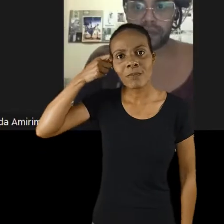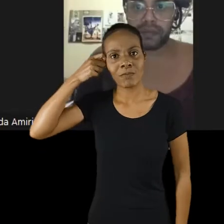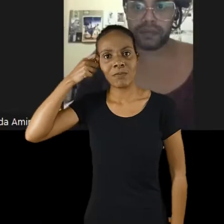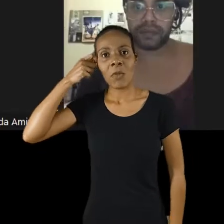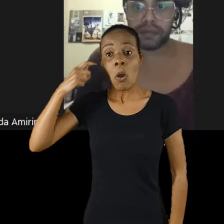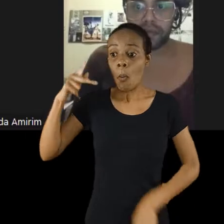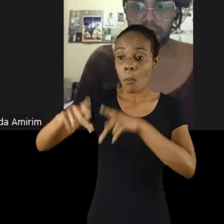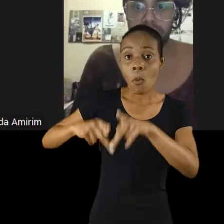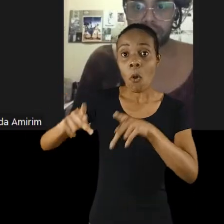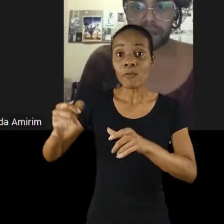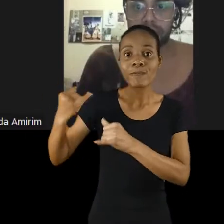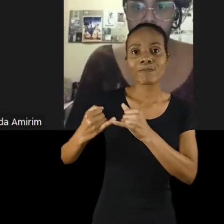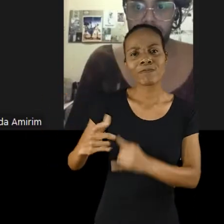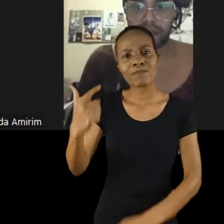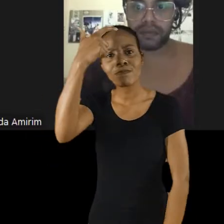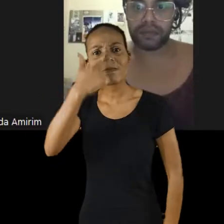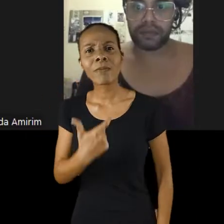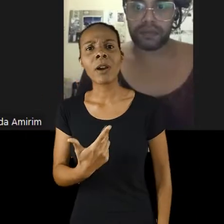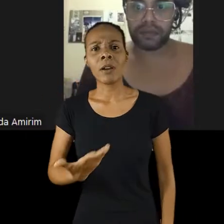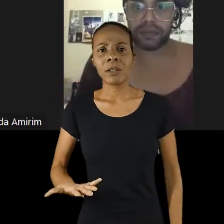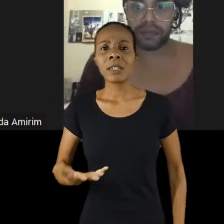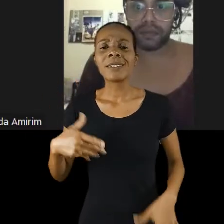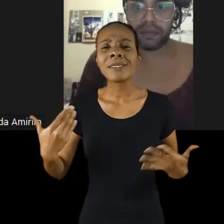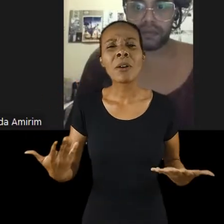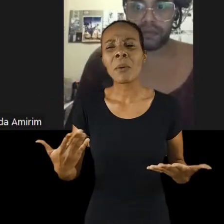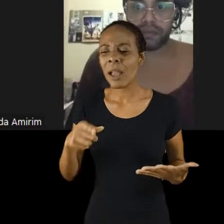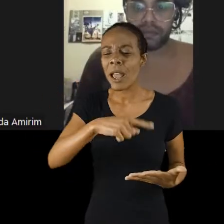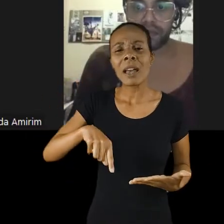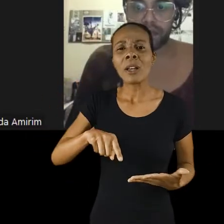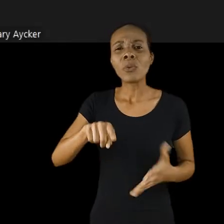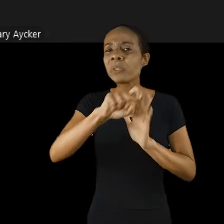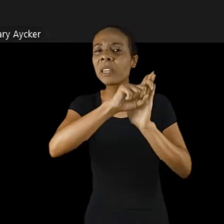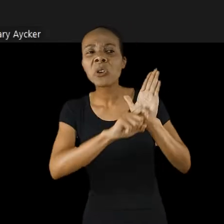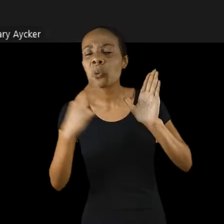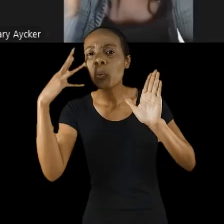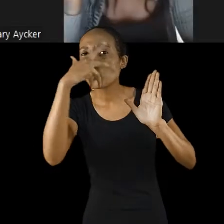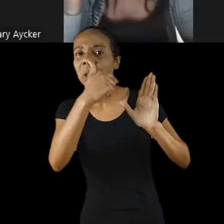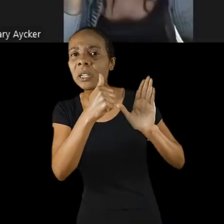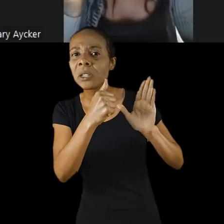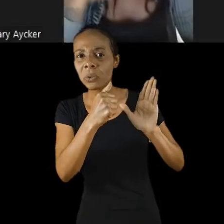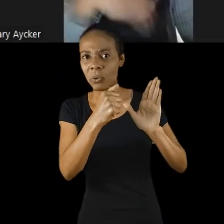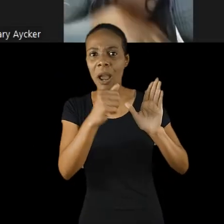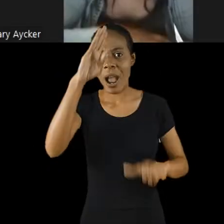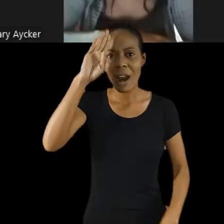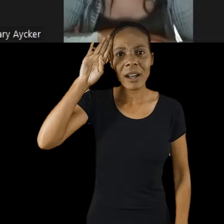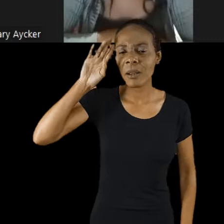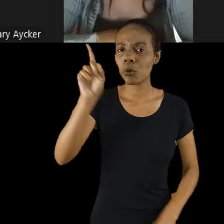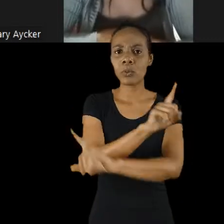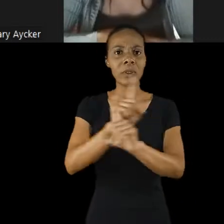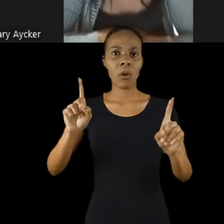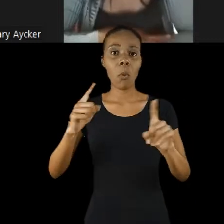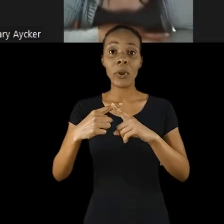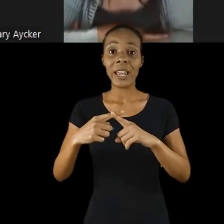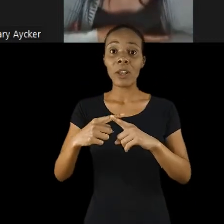formas de viver que não fosse a morte e a decadência. E isso não é um texto bonito acadêmico, porque nem no Enem eu tive a oportunidade de passar. Mas a